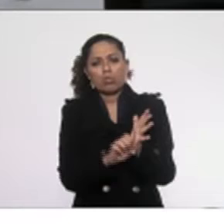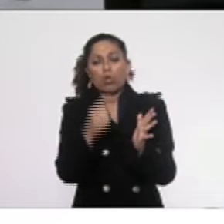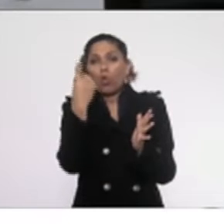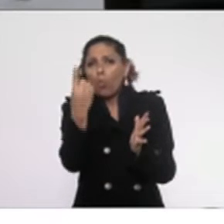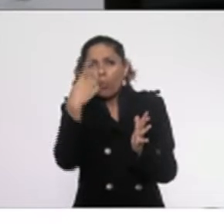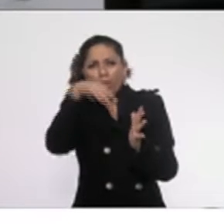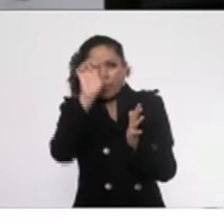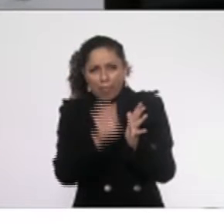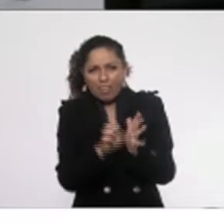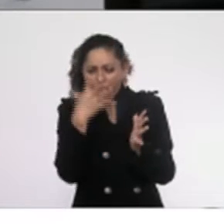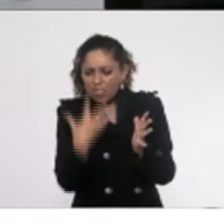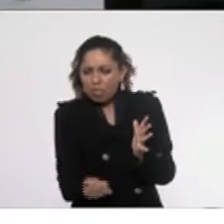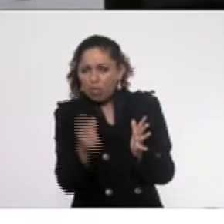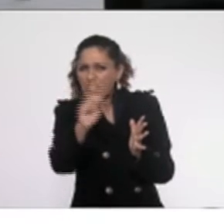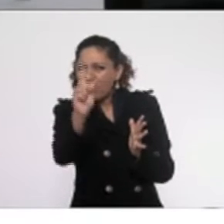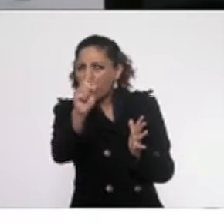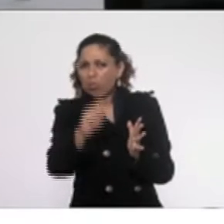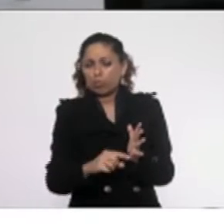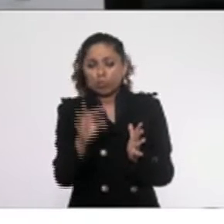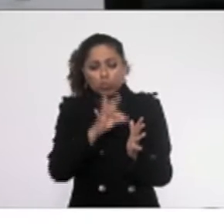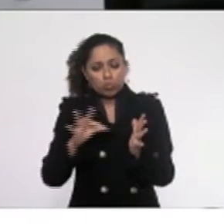Nenhuma delas foi aprovada.